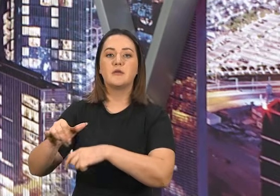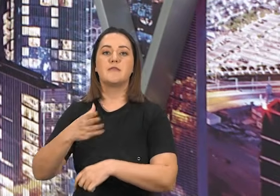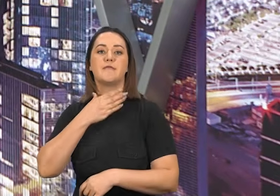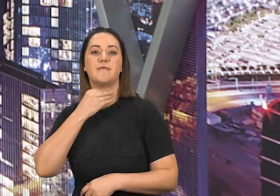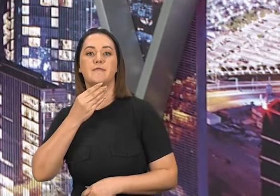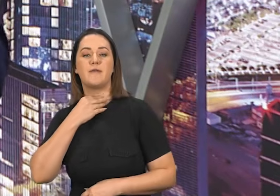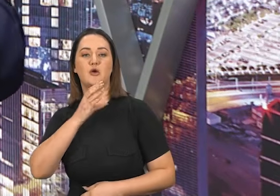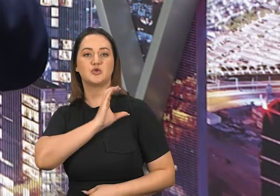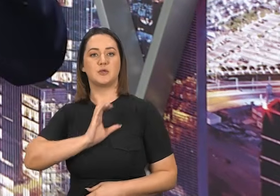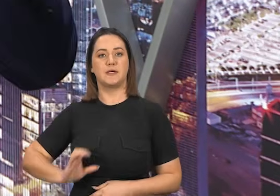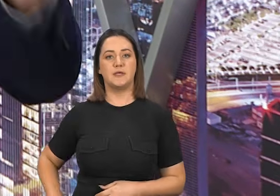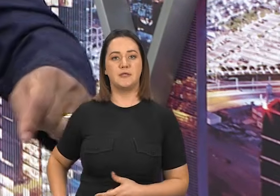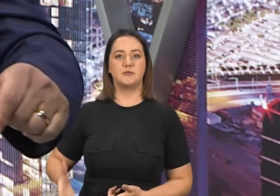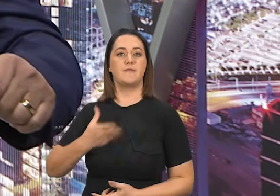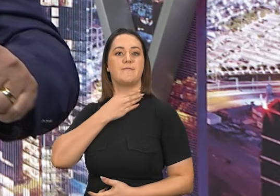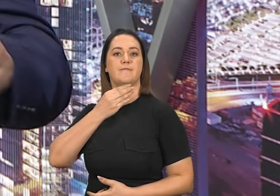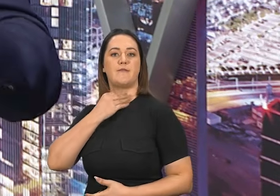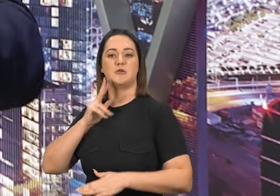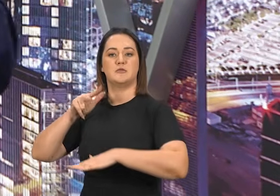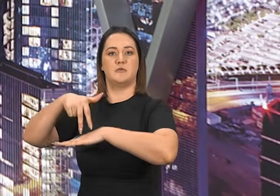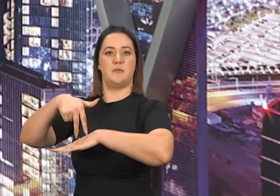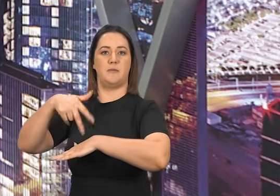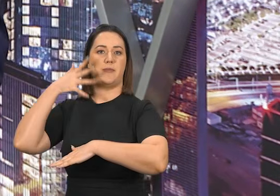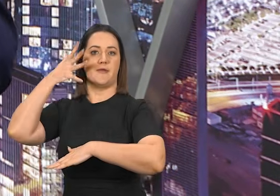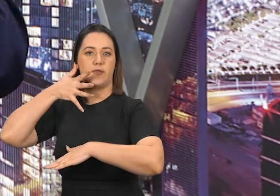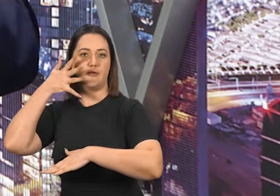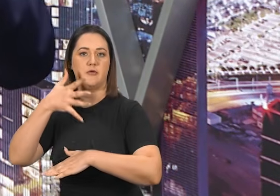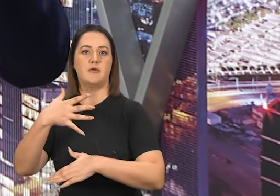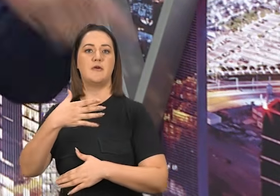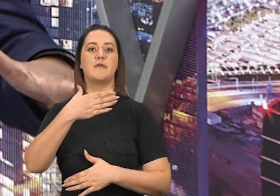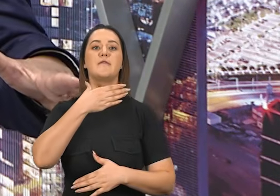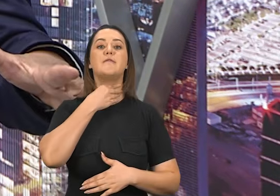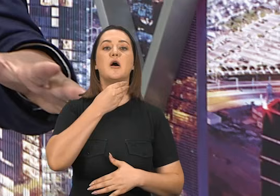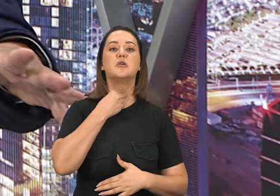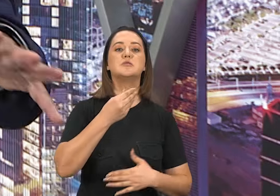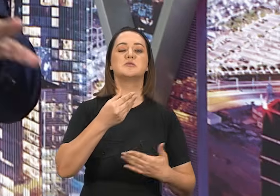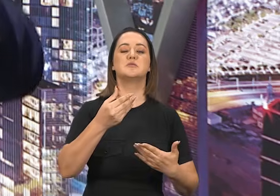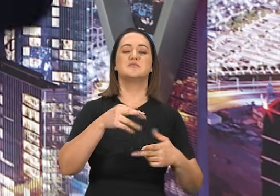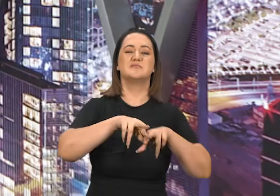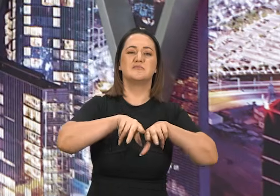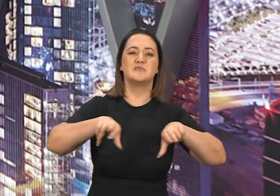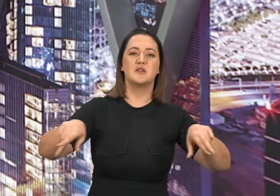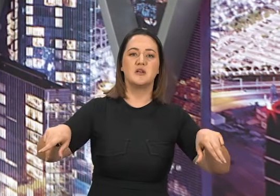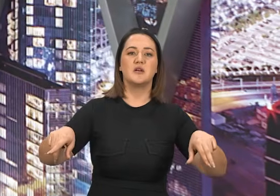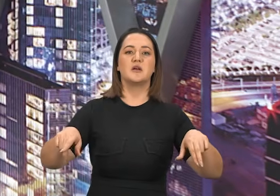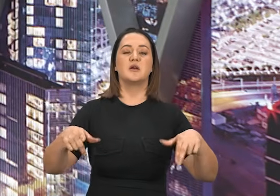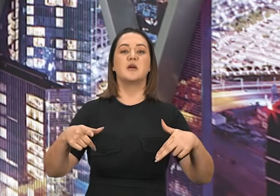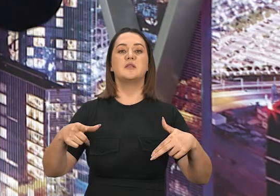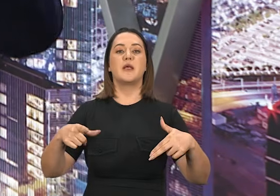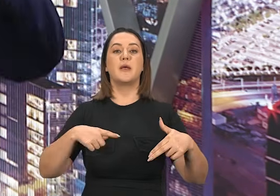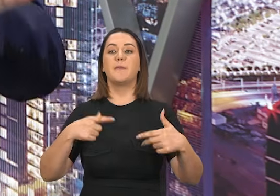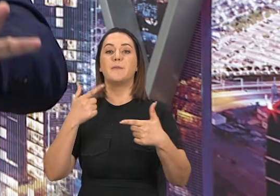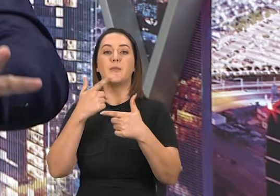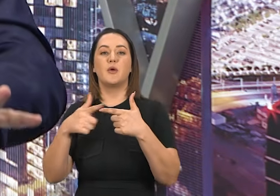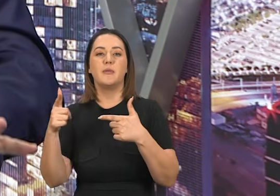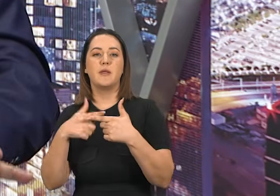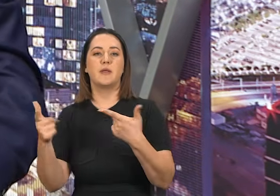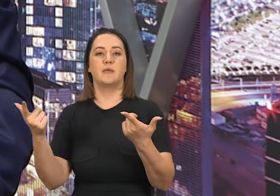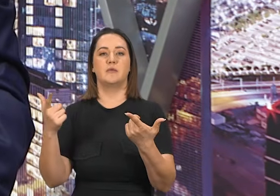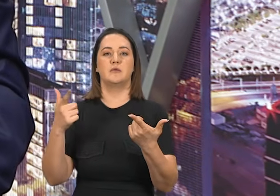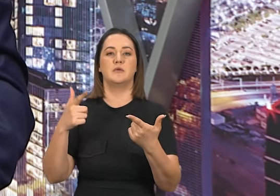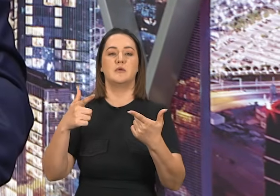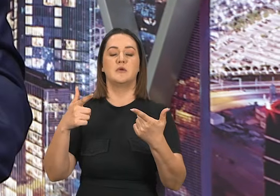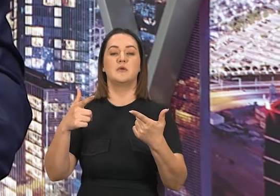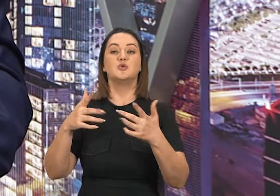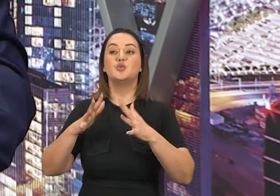de falso profeta, do ódio, da perseguição, da tribulação, ele vai falando toda essa lista, fome e